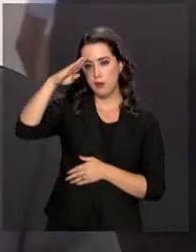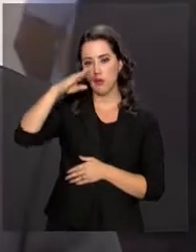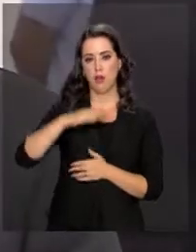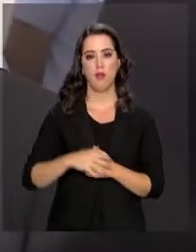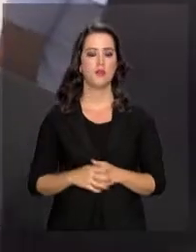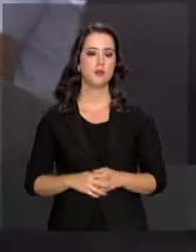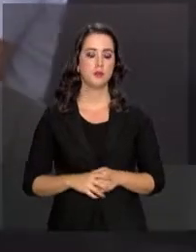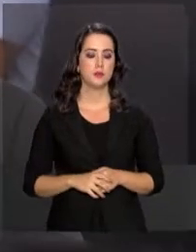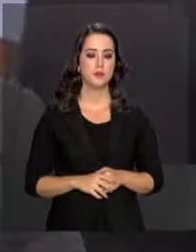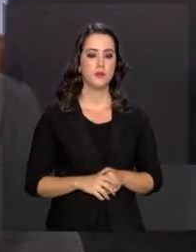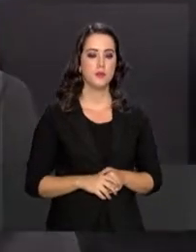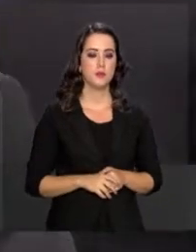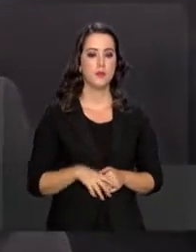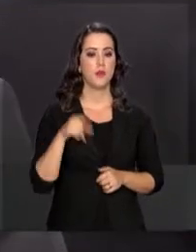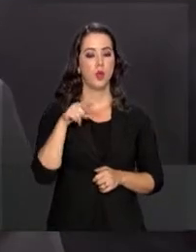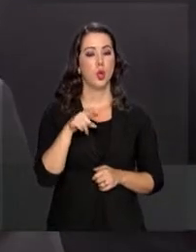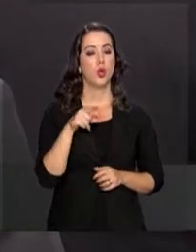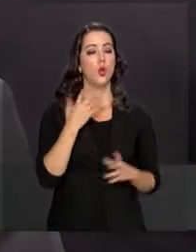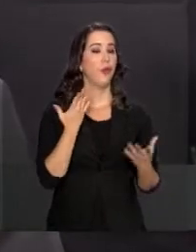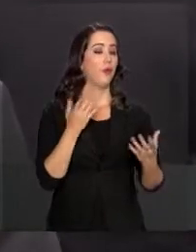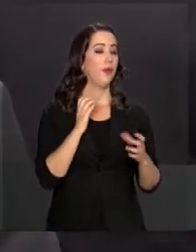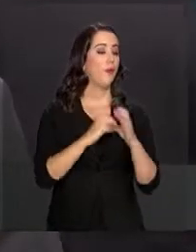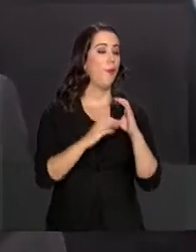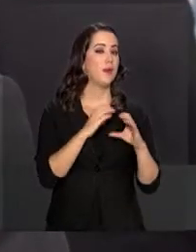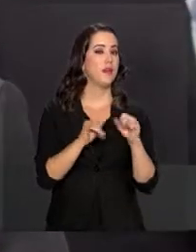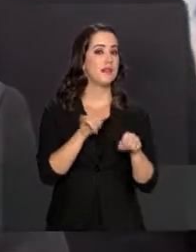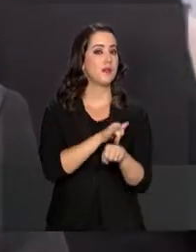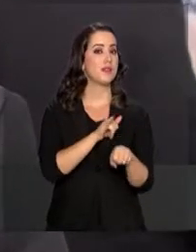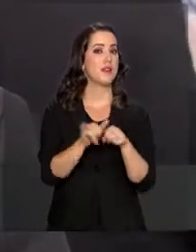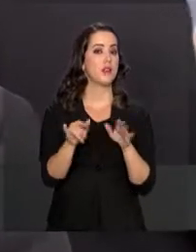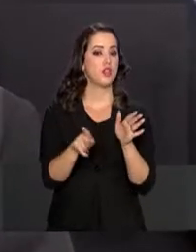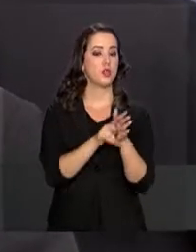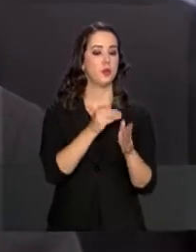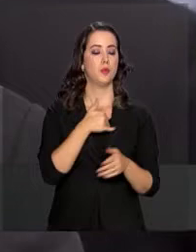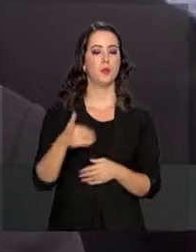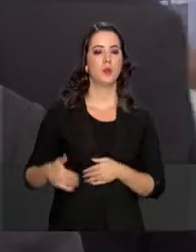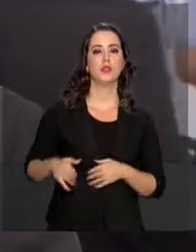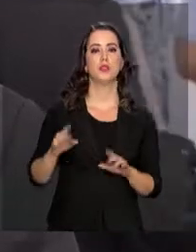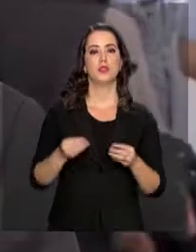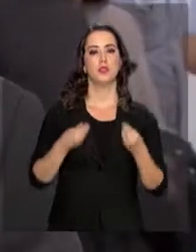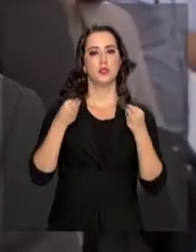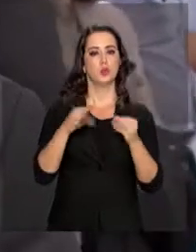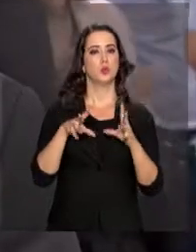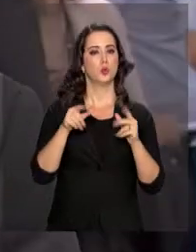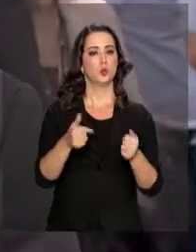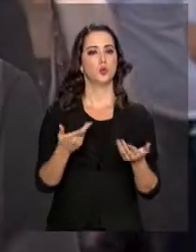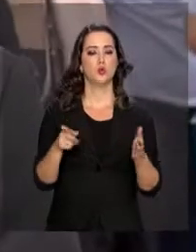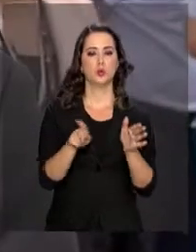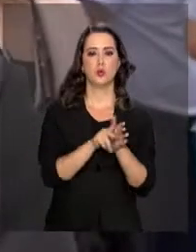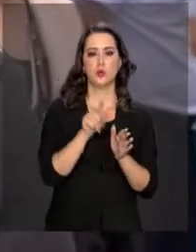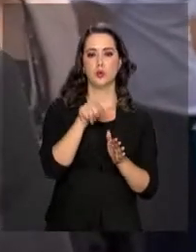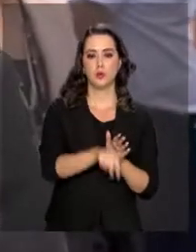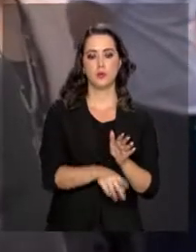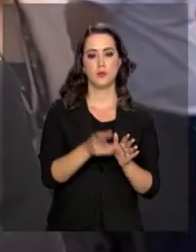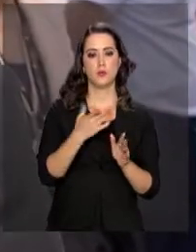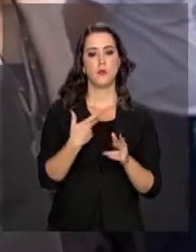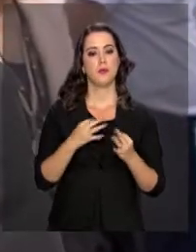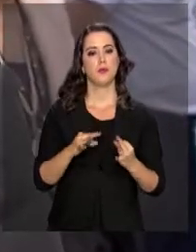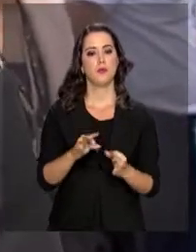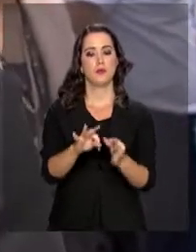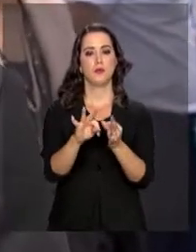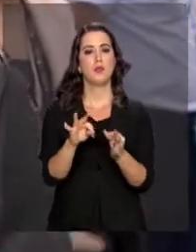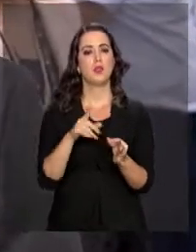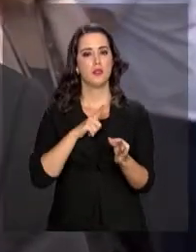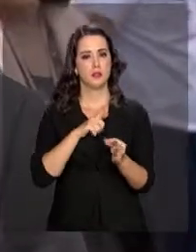estratégicas de estado que a comunicação estratégica do estado é levar todas as condições de banda larga de qualidade que a própria